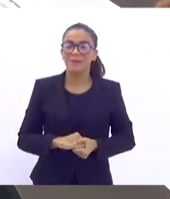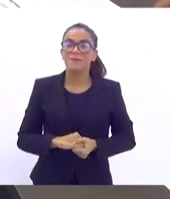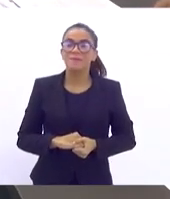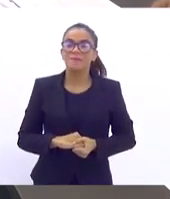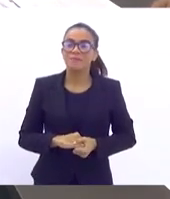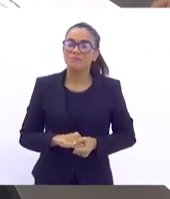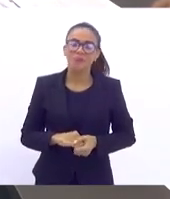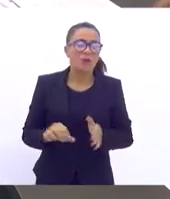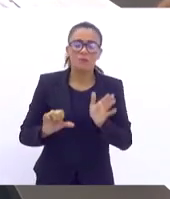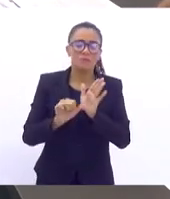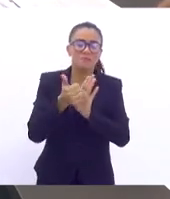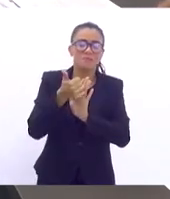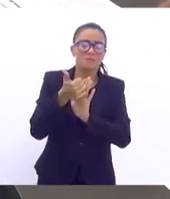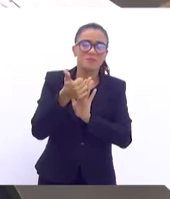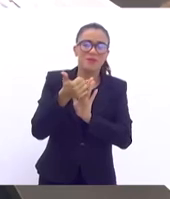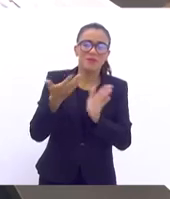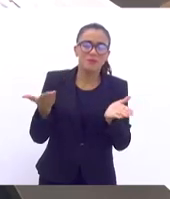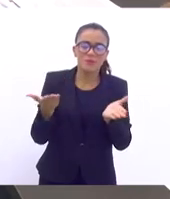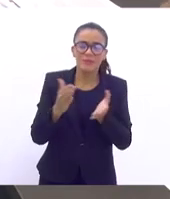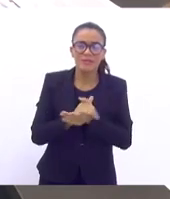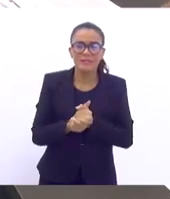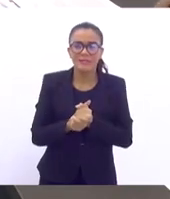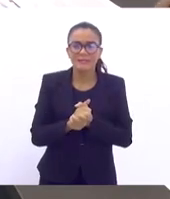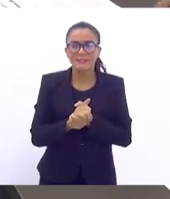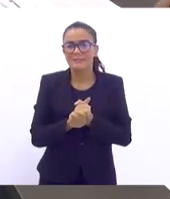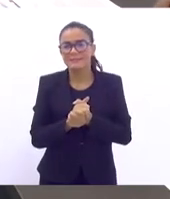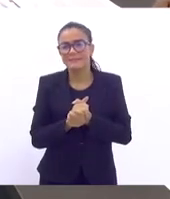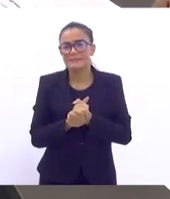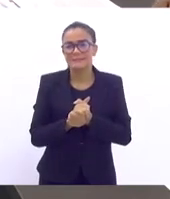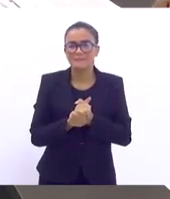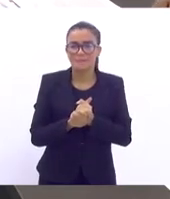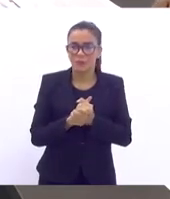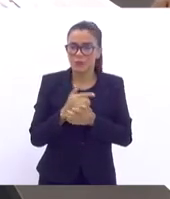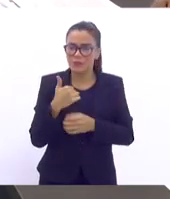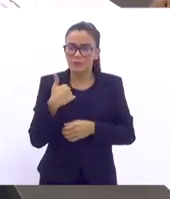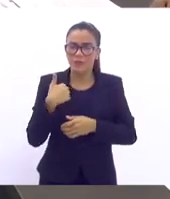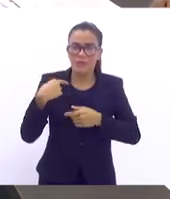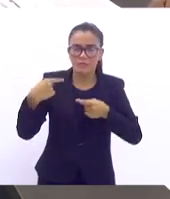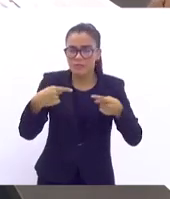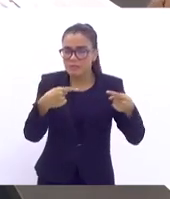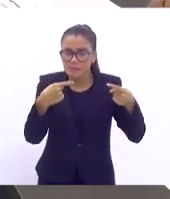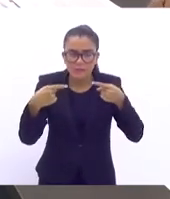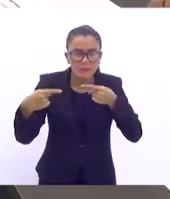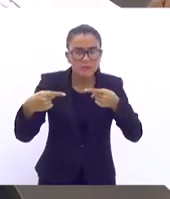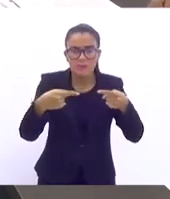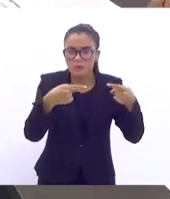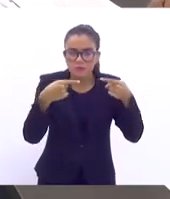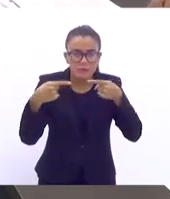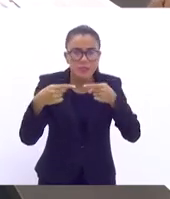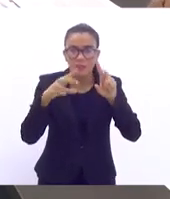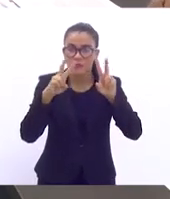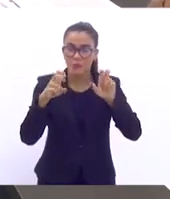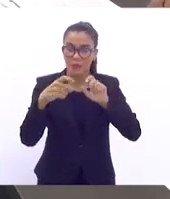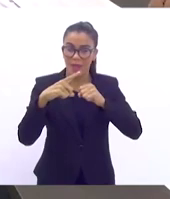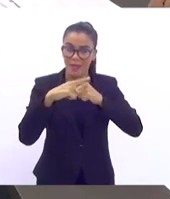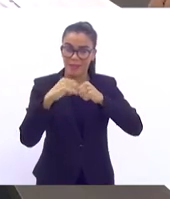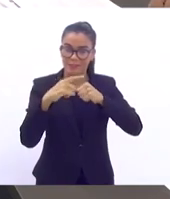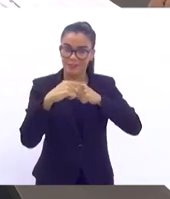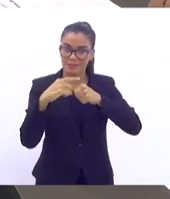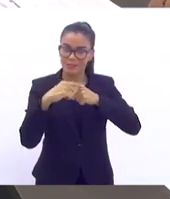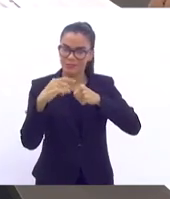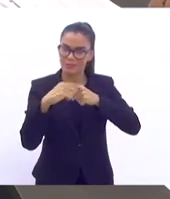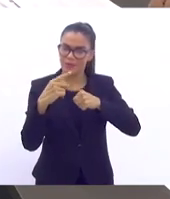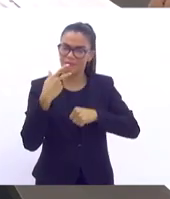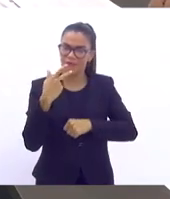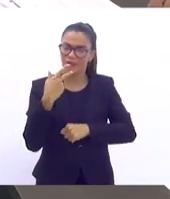primeiro que é o seguinte quando a gente foi adentrando a própria discussão dos artigos a gente já entra